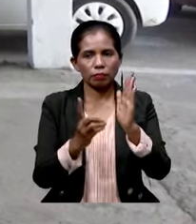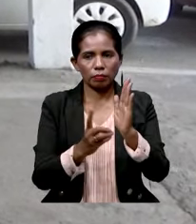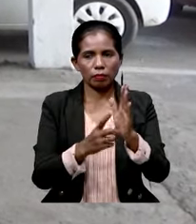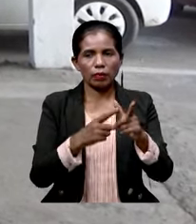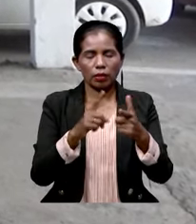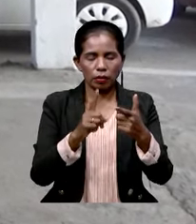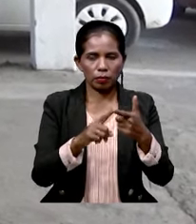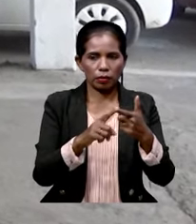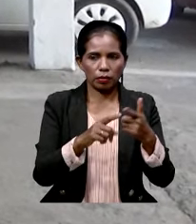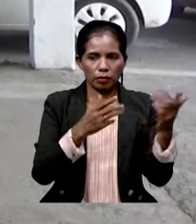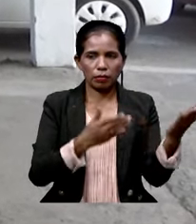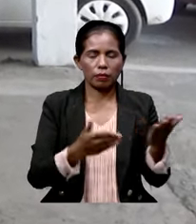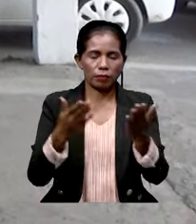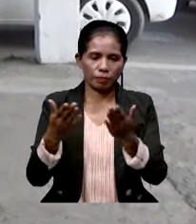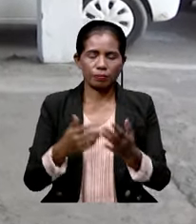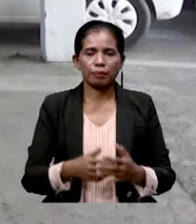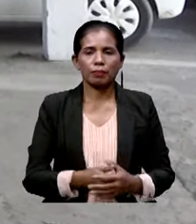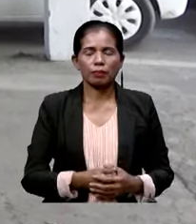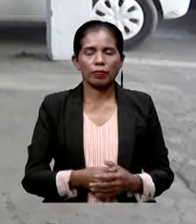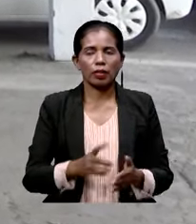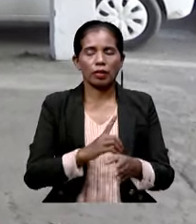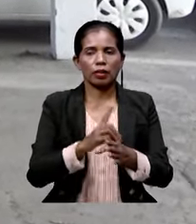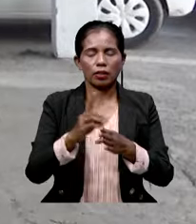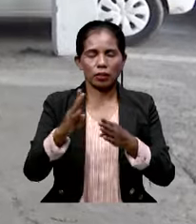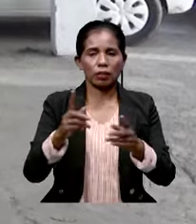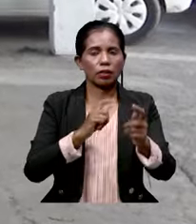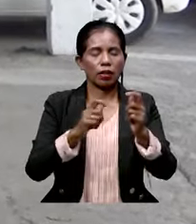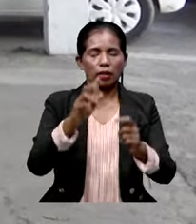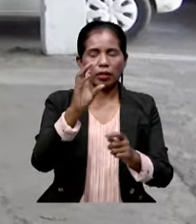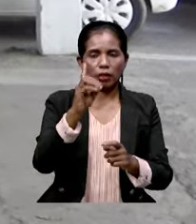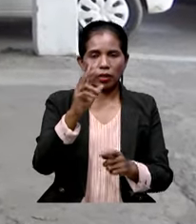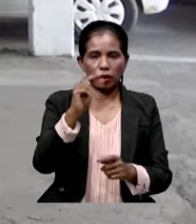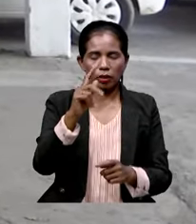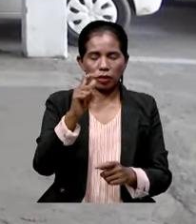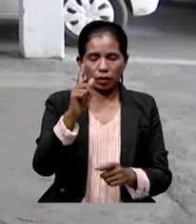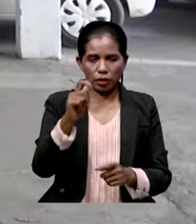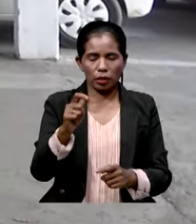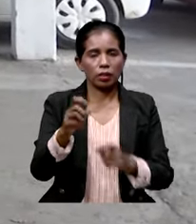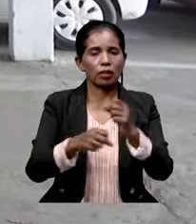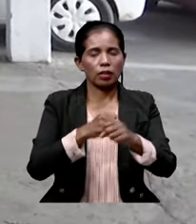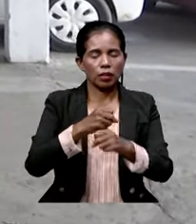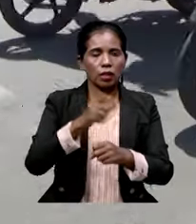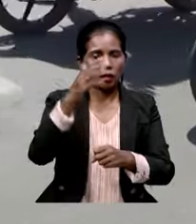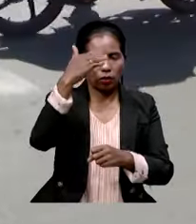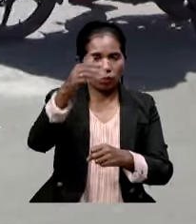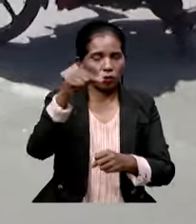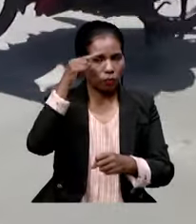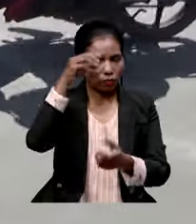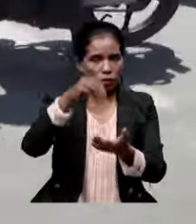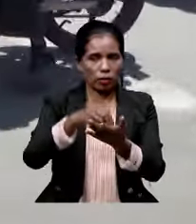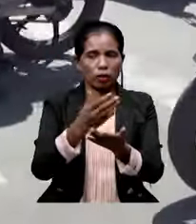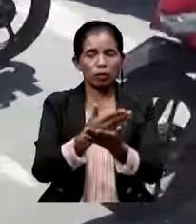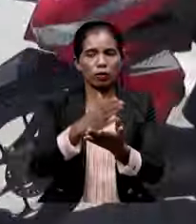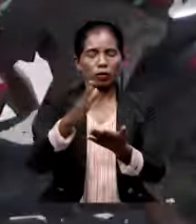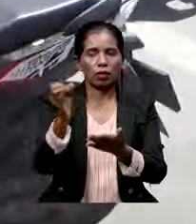dipus boleh tahu. Direktora Direção Nasional Transporte Terrestre esclarece tinangoin governo se tau mos orçamento atau sosa